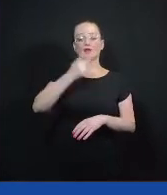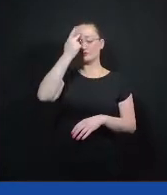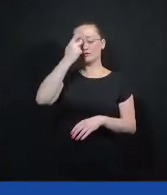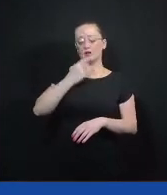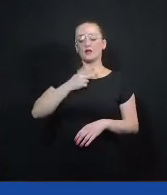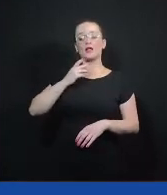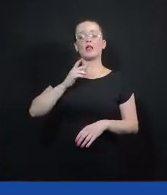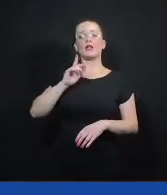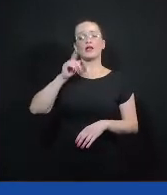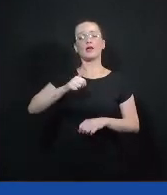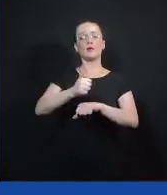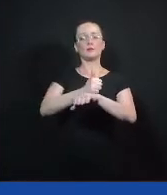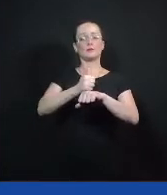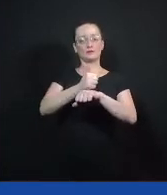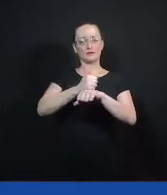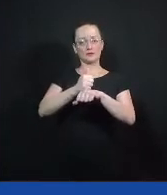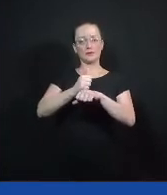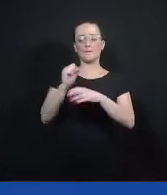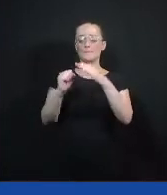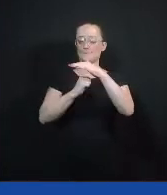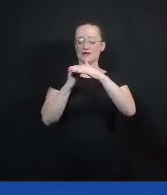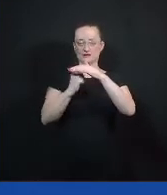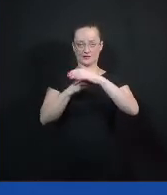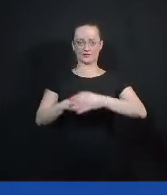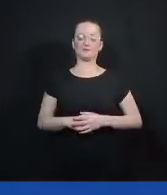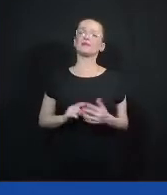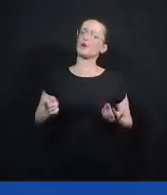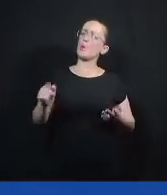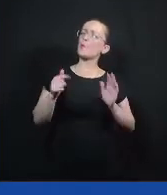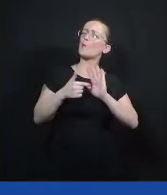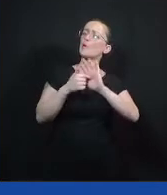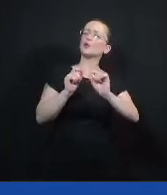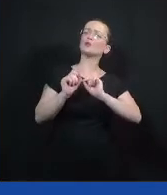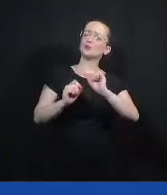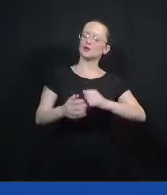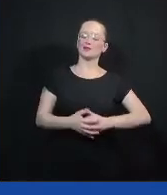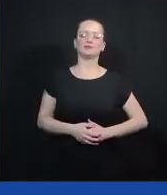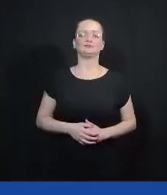a sua profissão como a profissão de empresários. Então, isso mostra, né, que